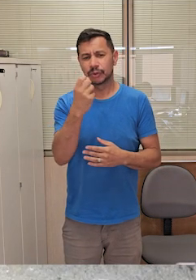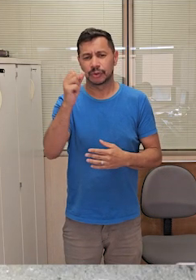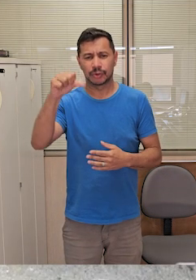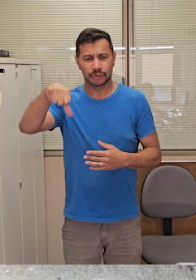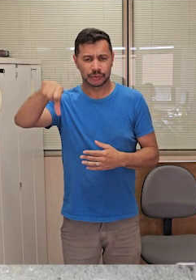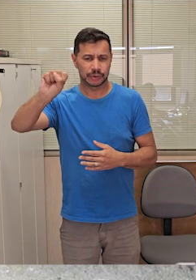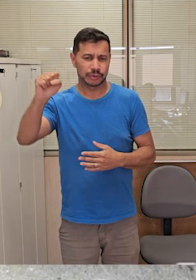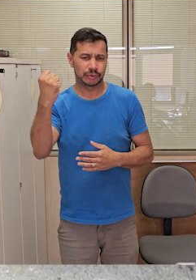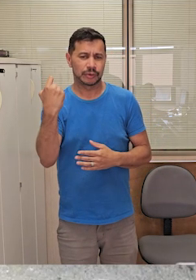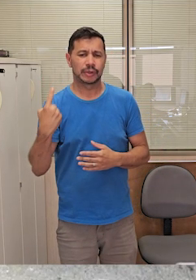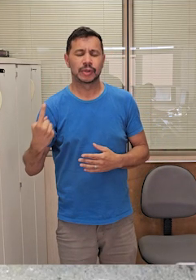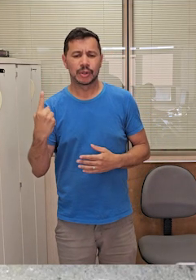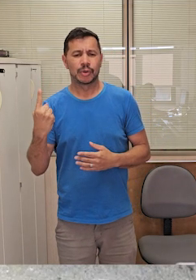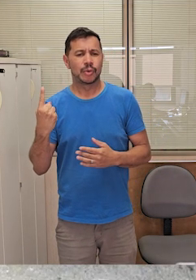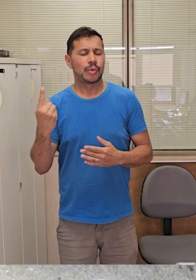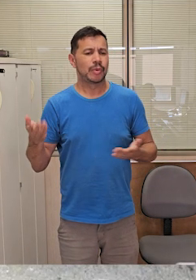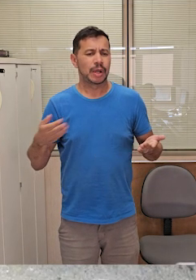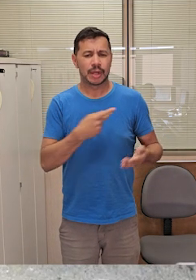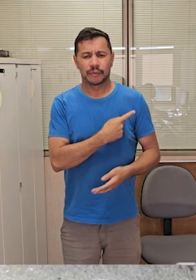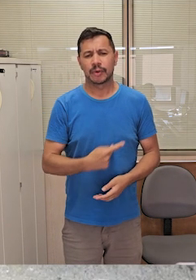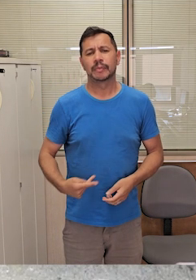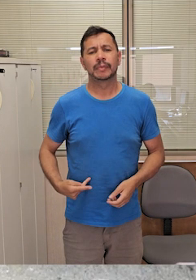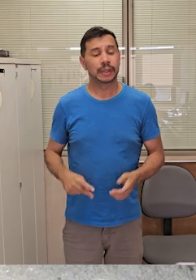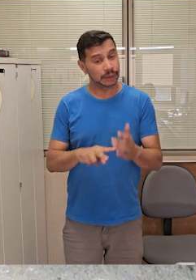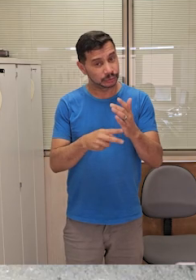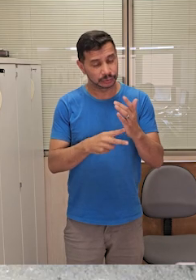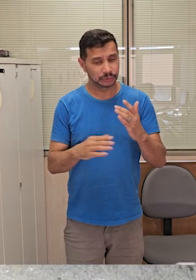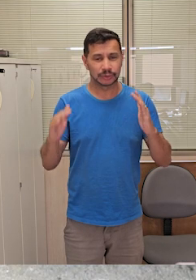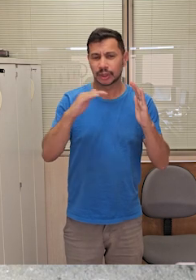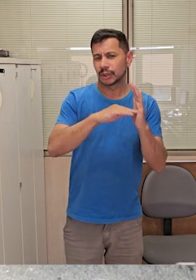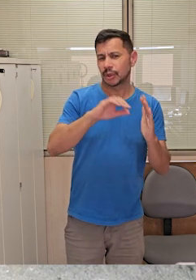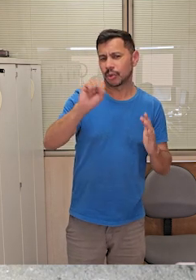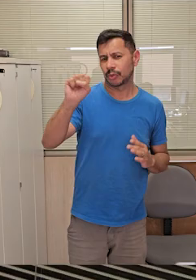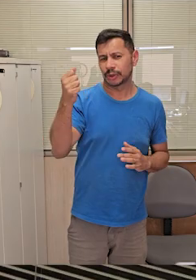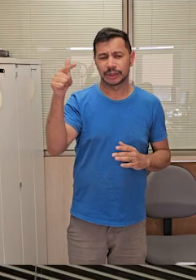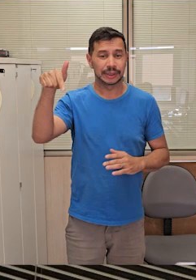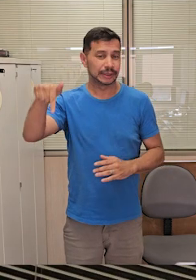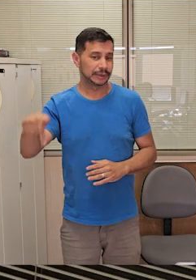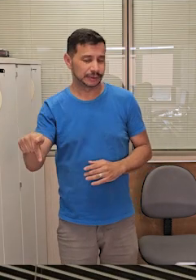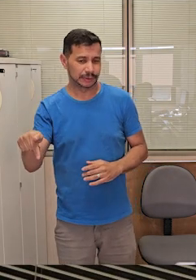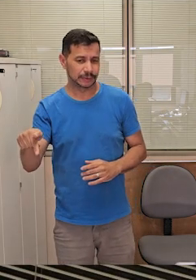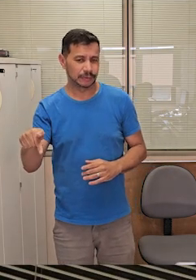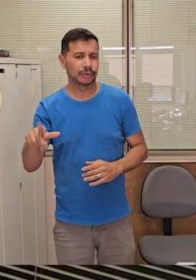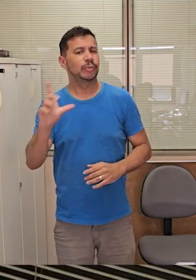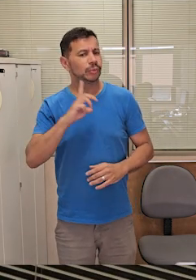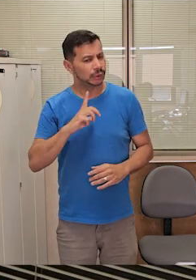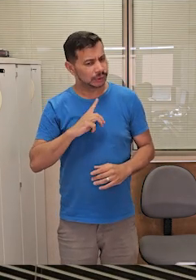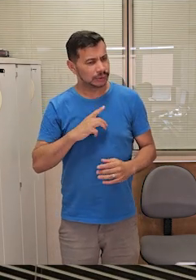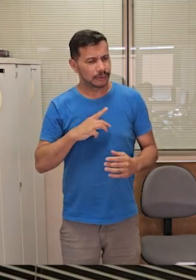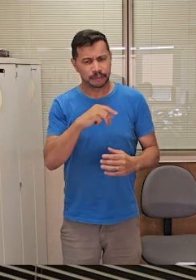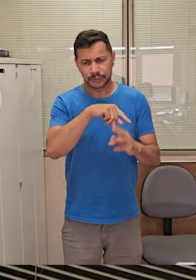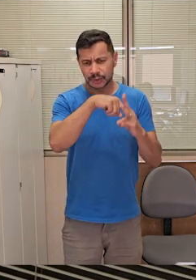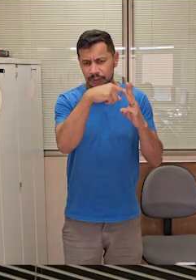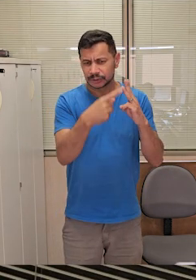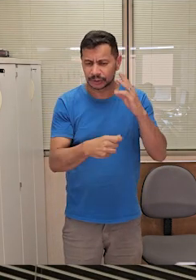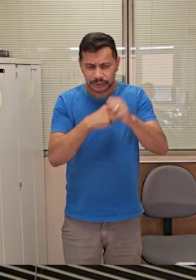em 1981, por meio dela, permanecendo até 87. Tínhamos um trabalho, né? Foram 3